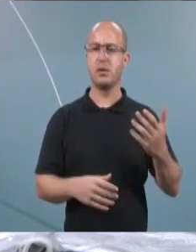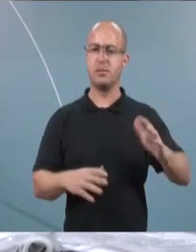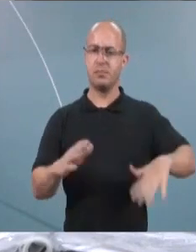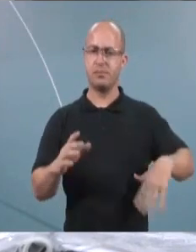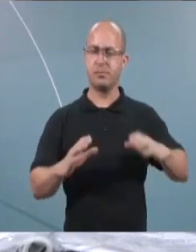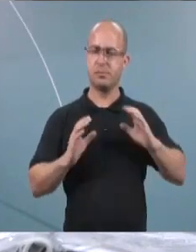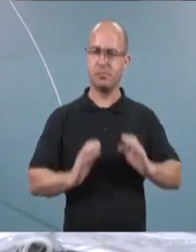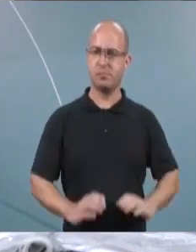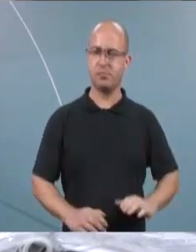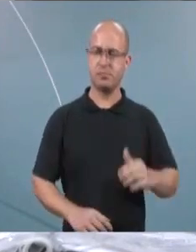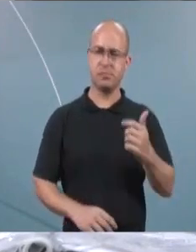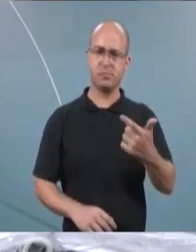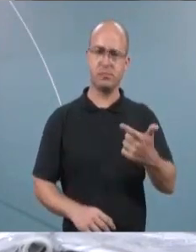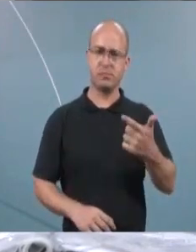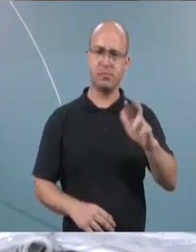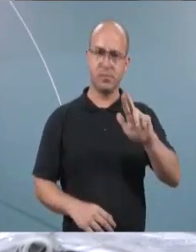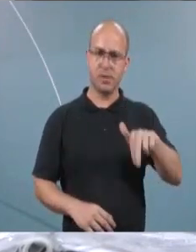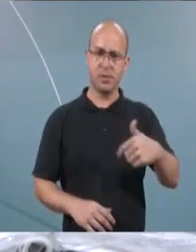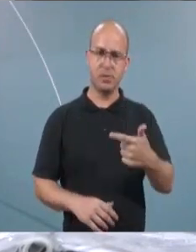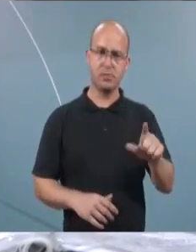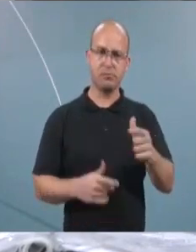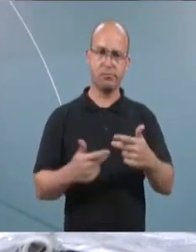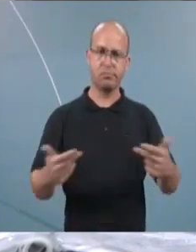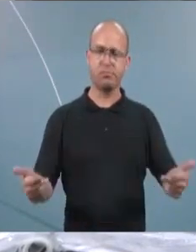Estado do Rio Grande do Norte e das outras